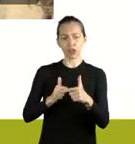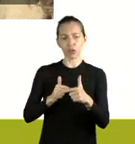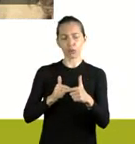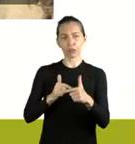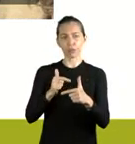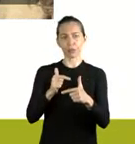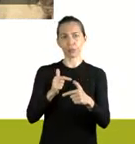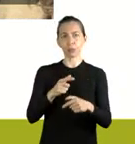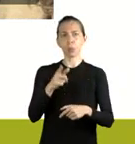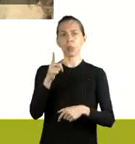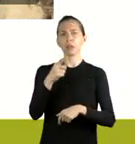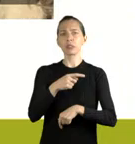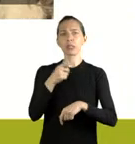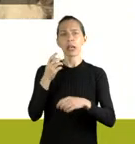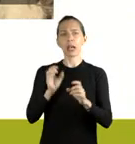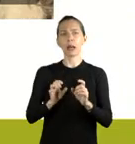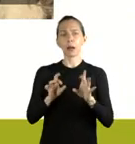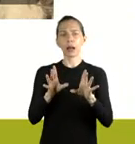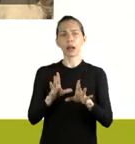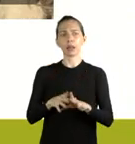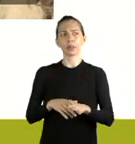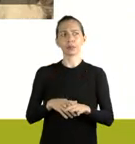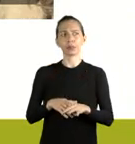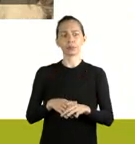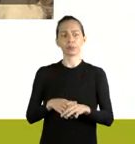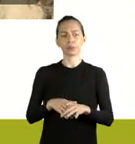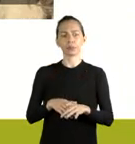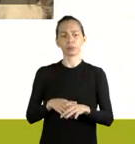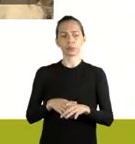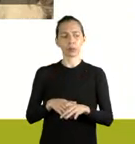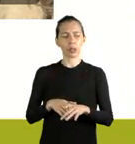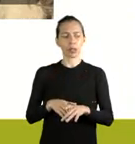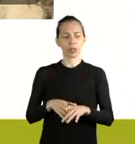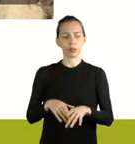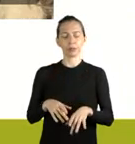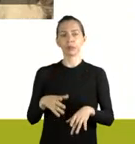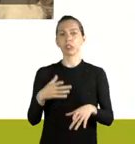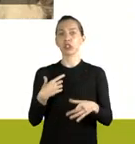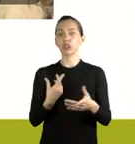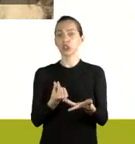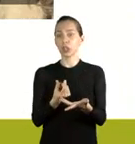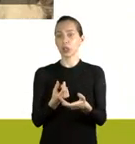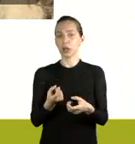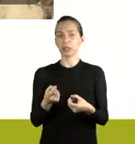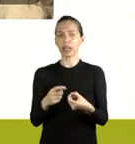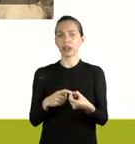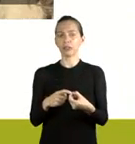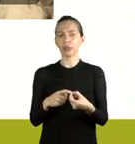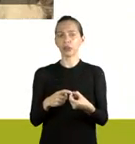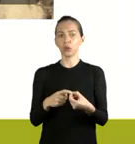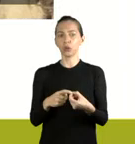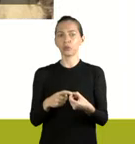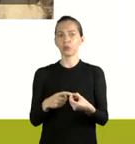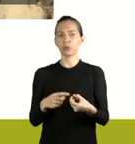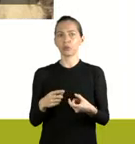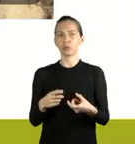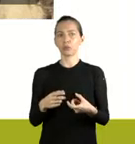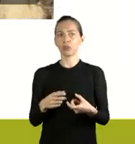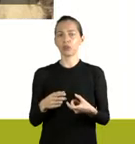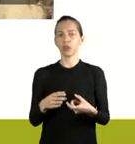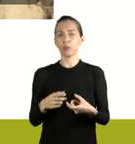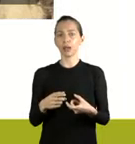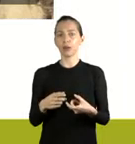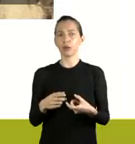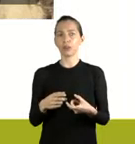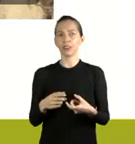é esgotável, né, e que você não tem mais volta. E muitas pessoas não têm